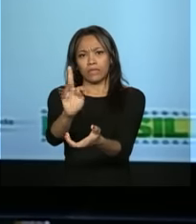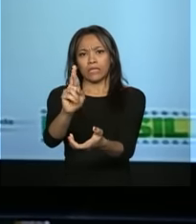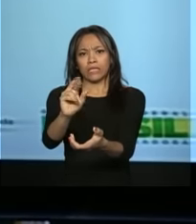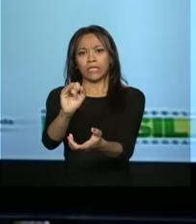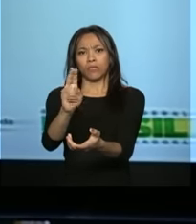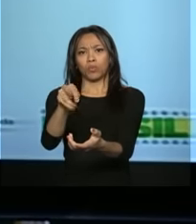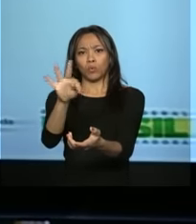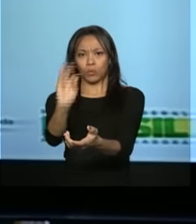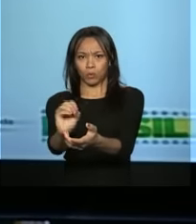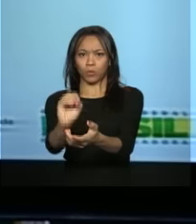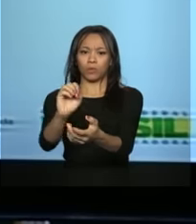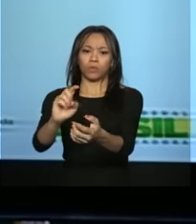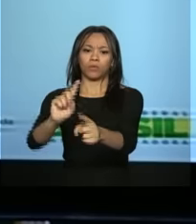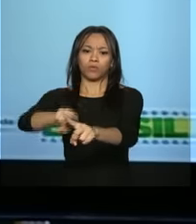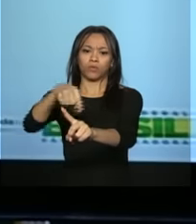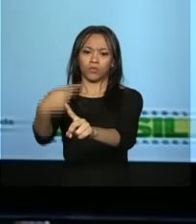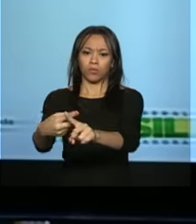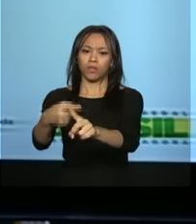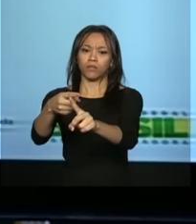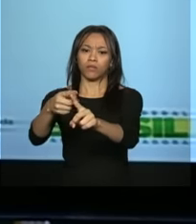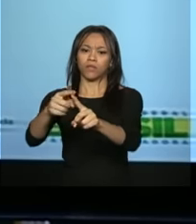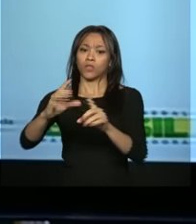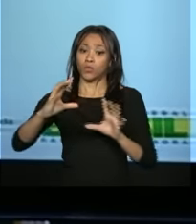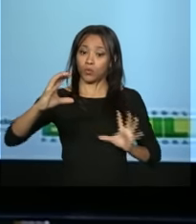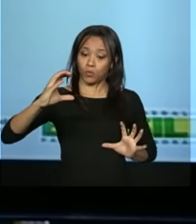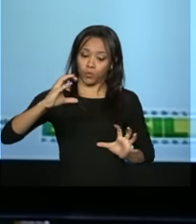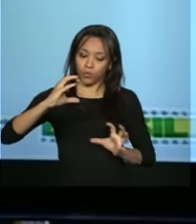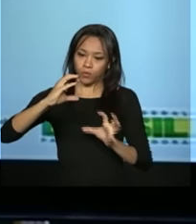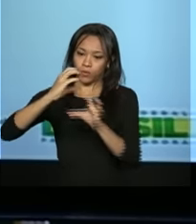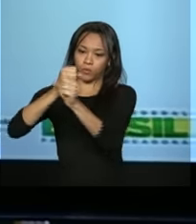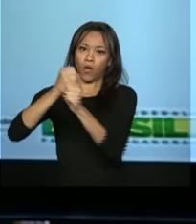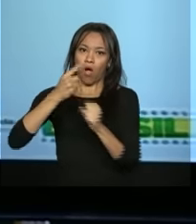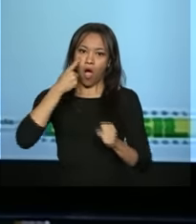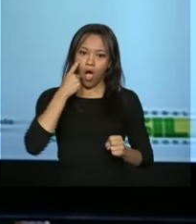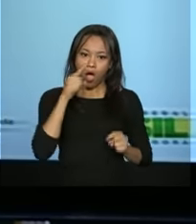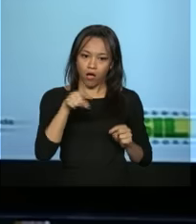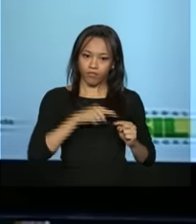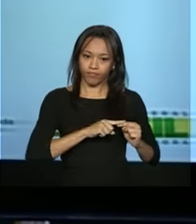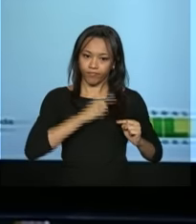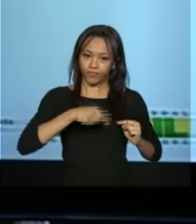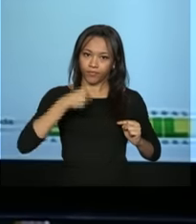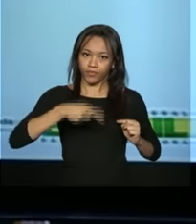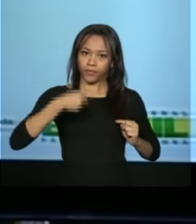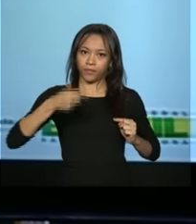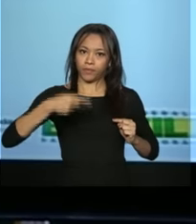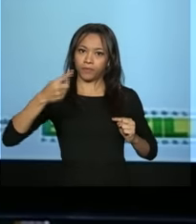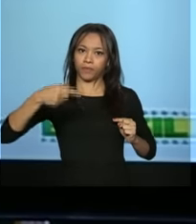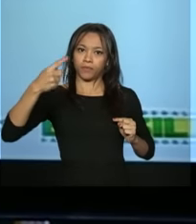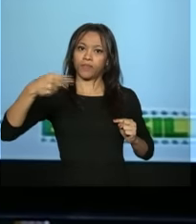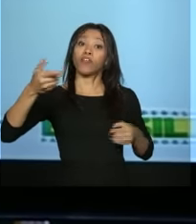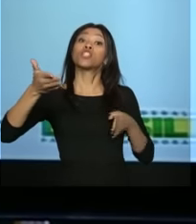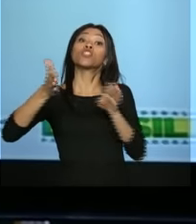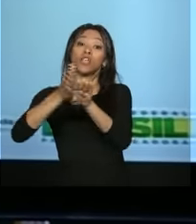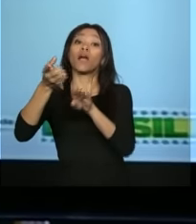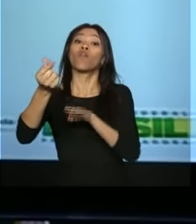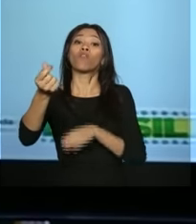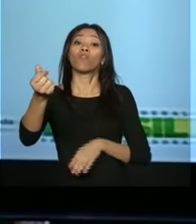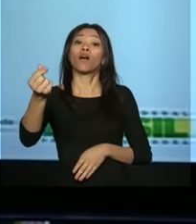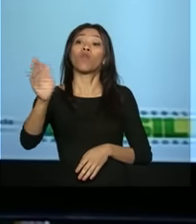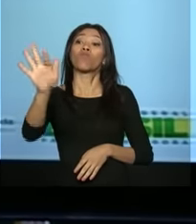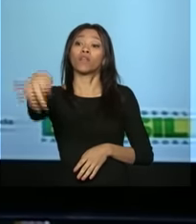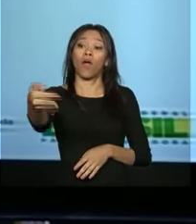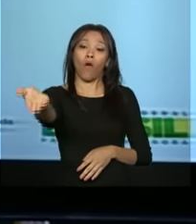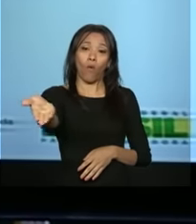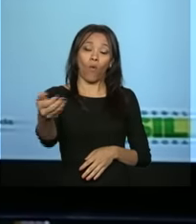para 1426 de tal maneira que esse produto que foi produzido A 2096 tá chegando no mercado a um preço